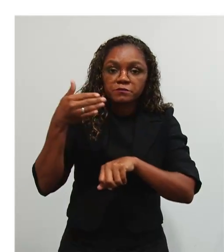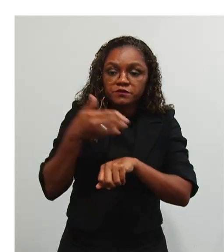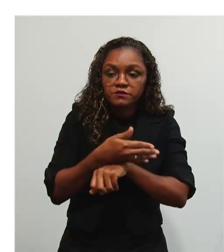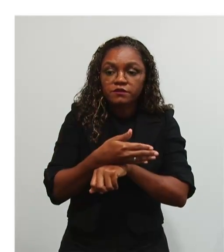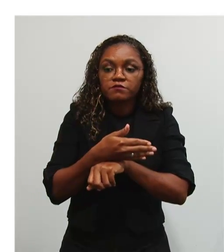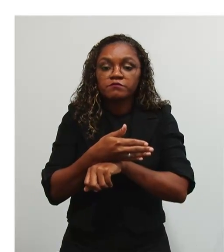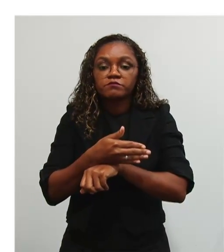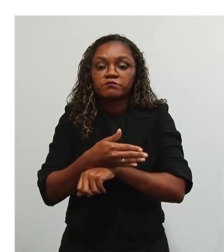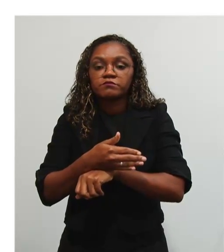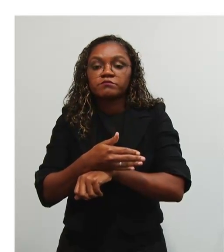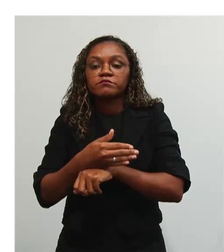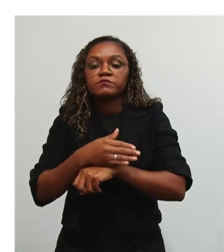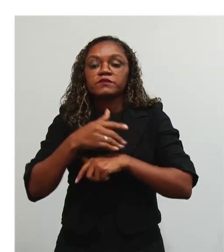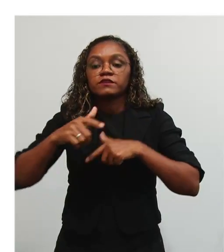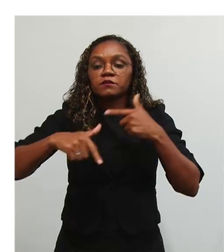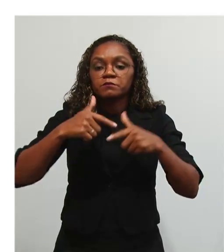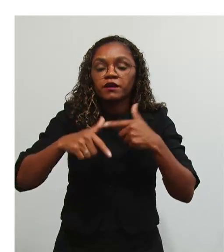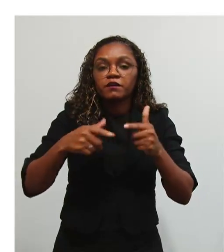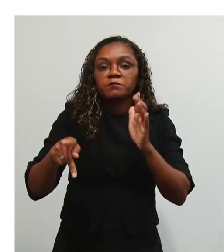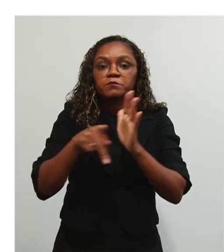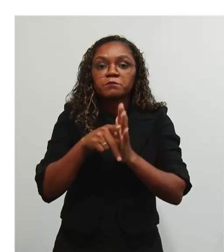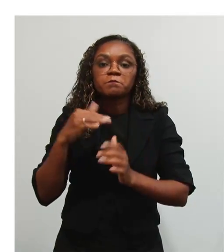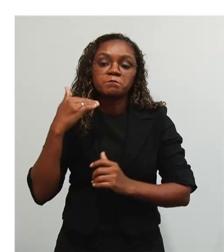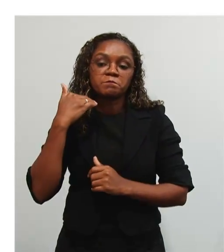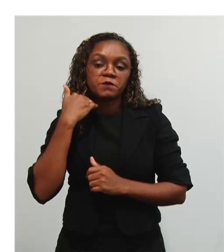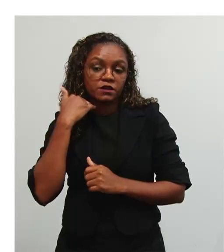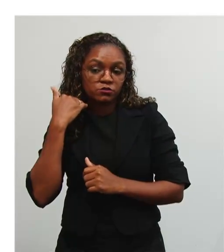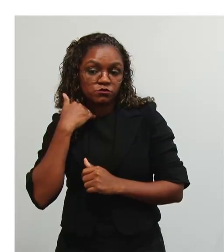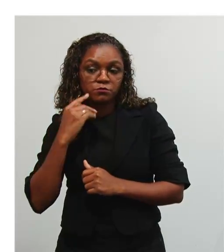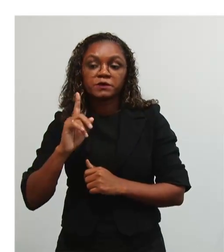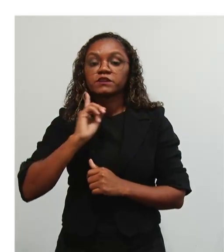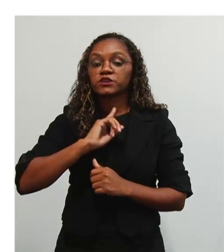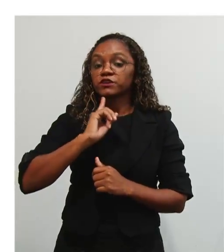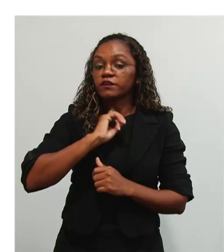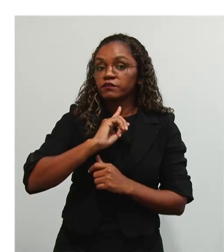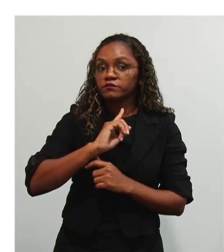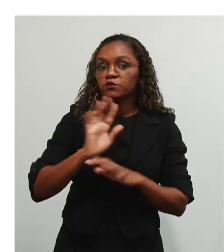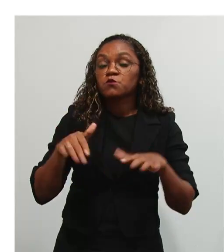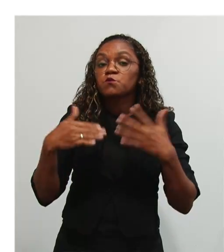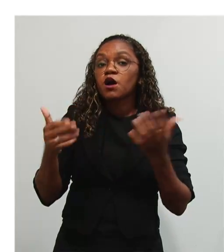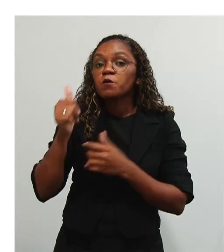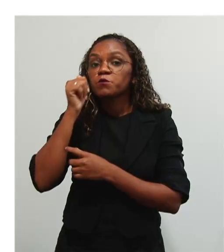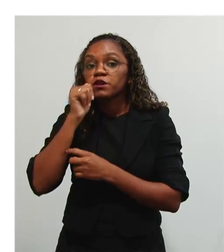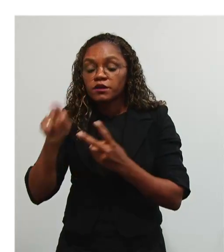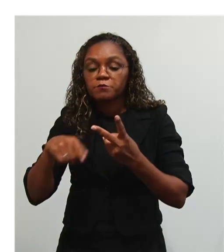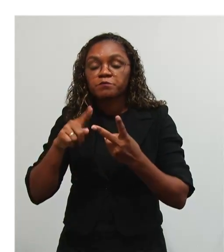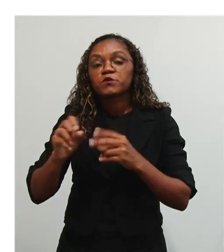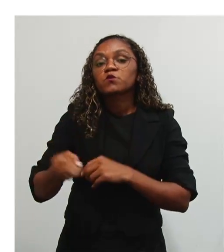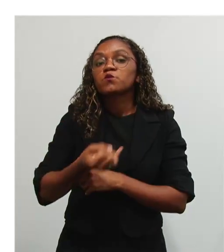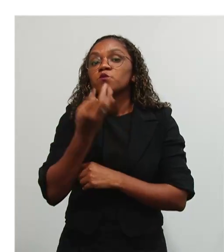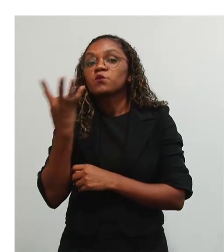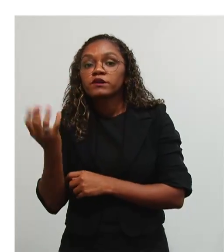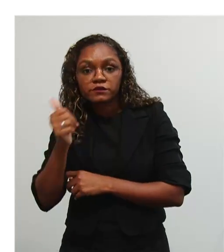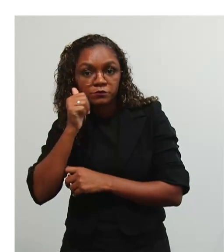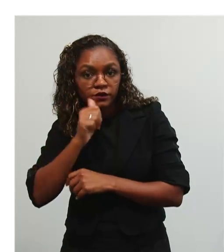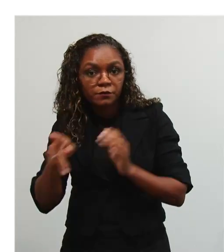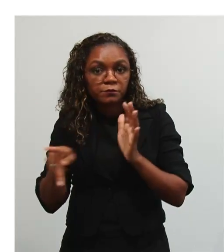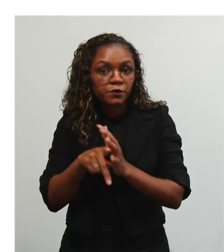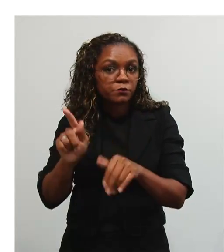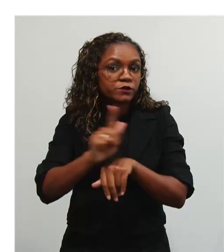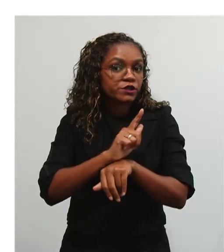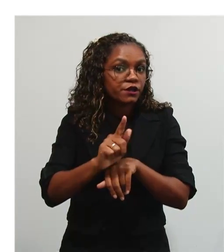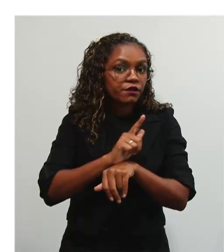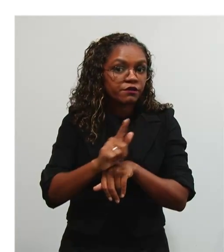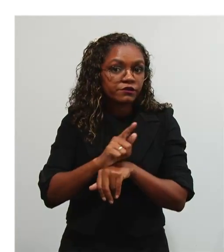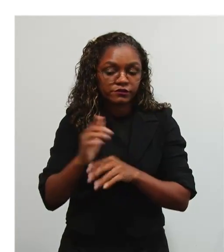século XXI. Então, né, uma das coisas é que mulheres, né, quantas mulheres estavam em funções gerenciais, né,